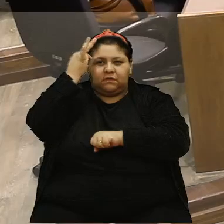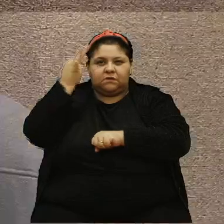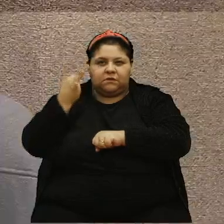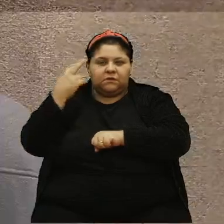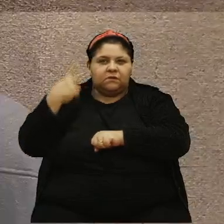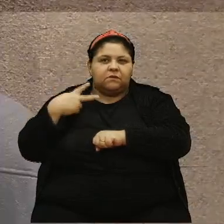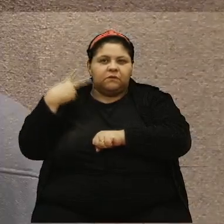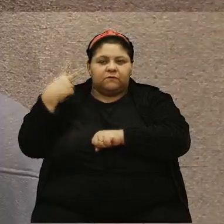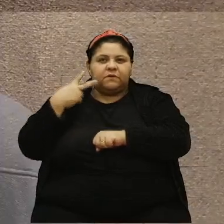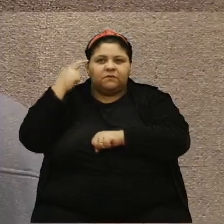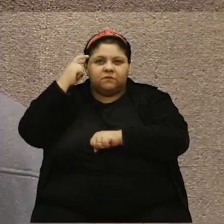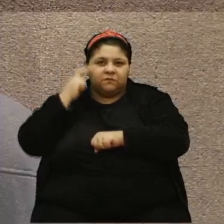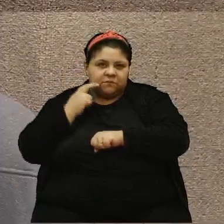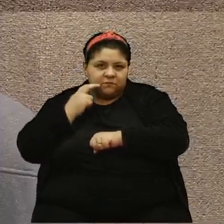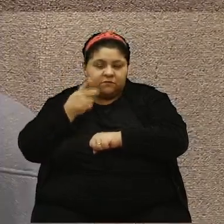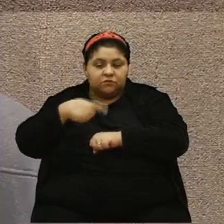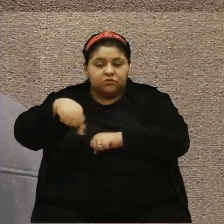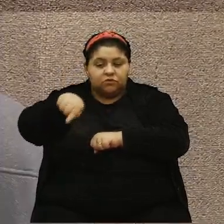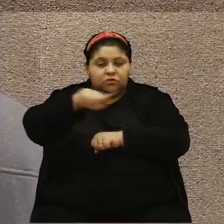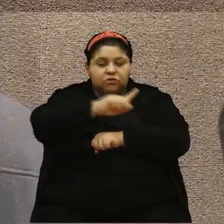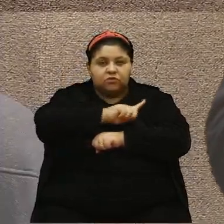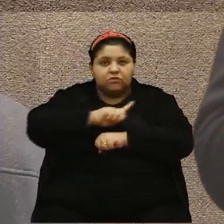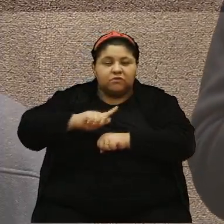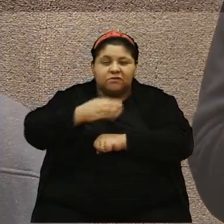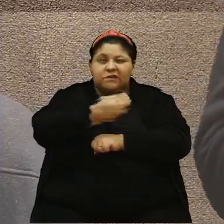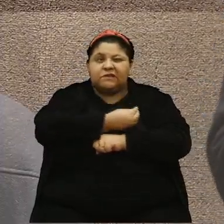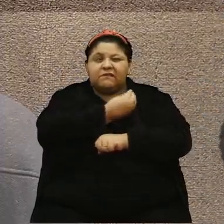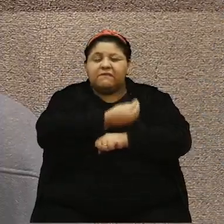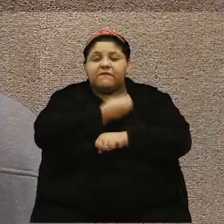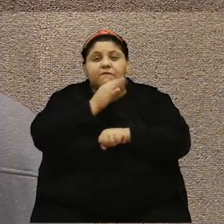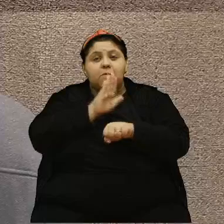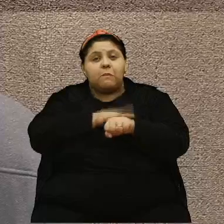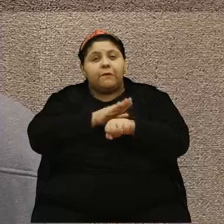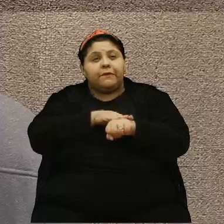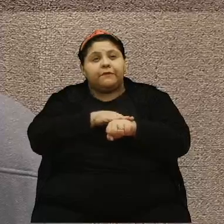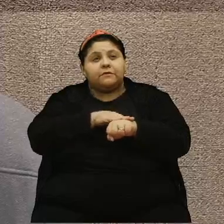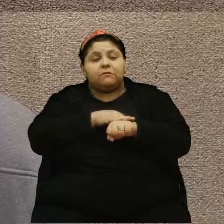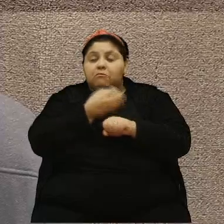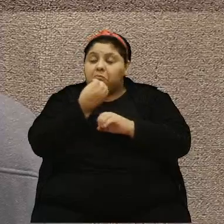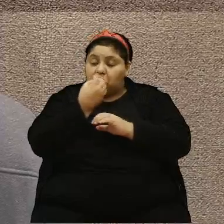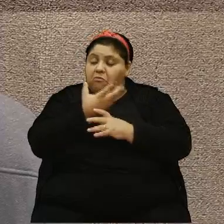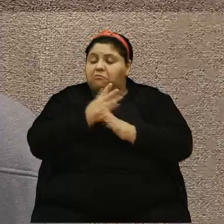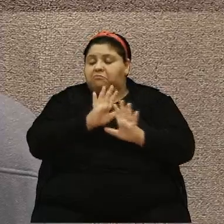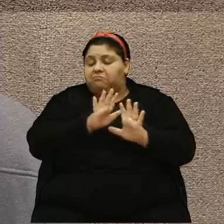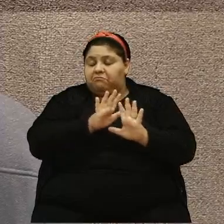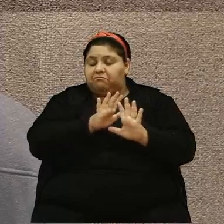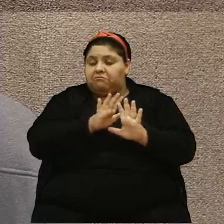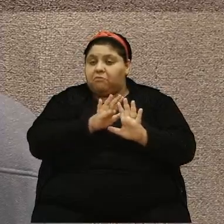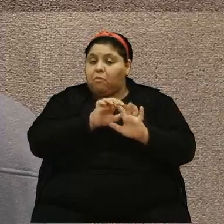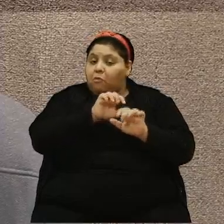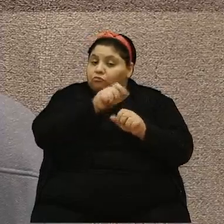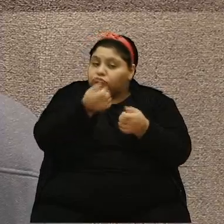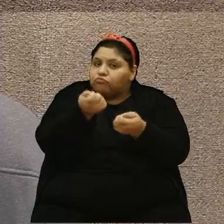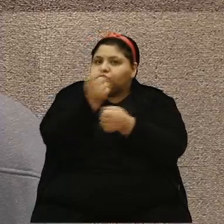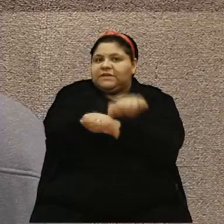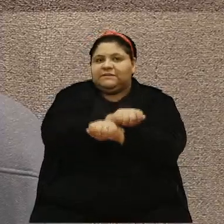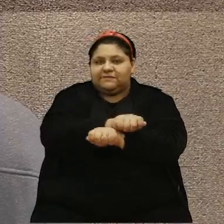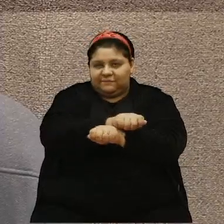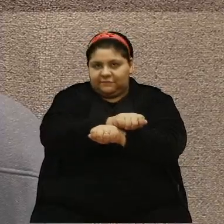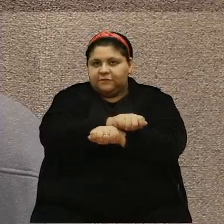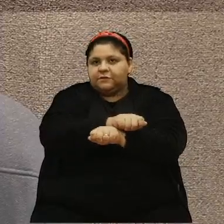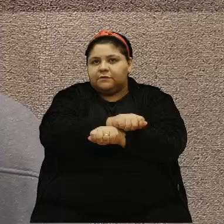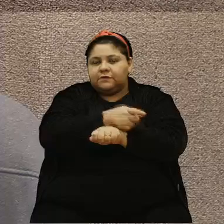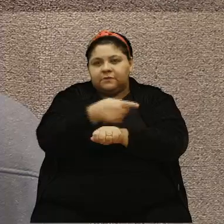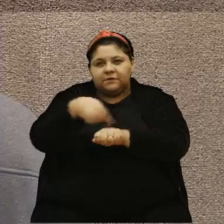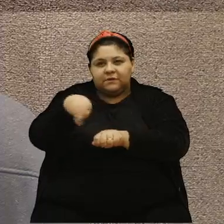vereador Daniel, que o nosso governo vive um momento muito bom, de virada de chave, né? A